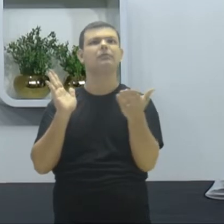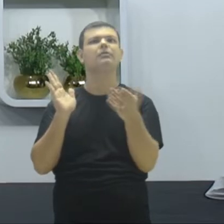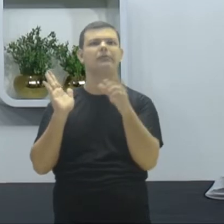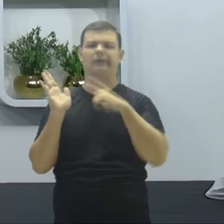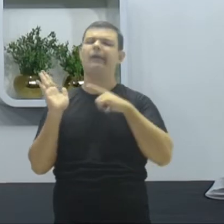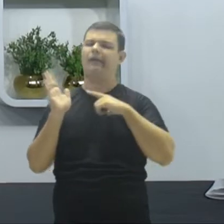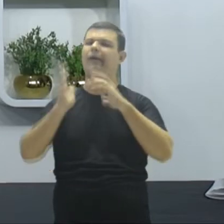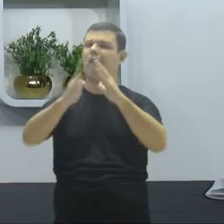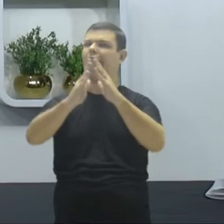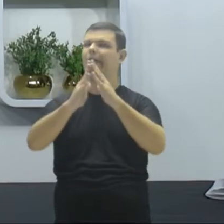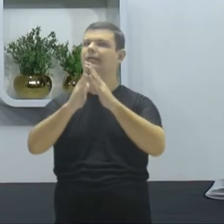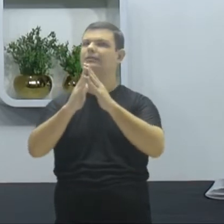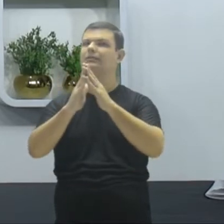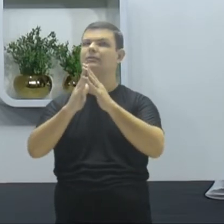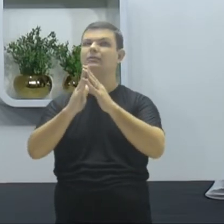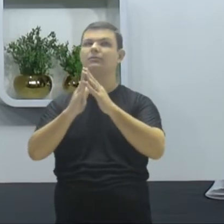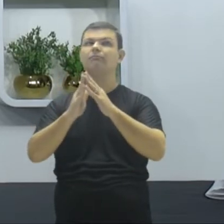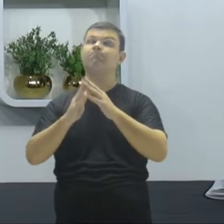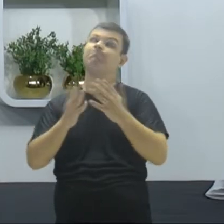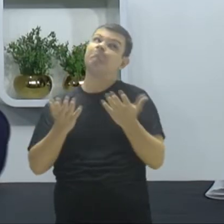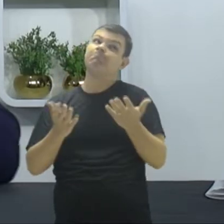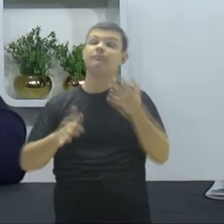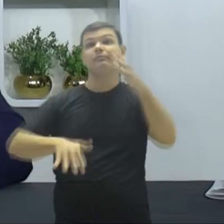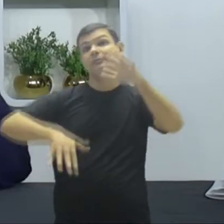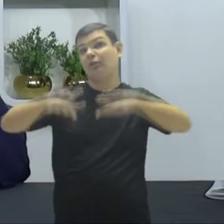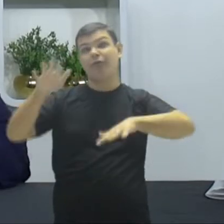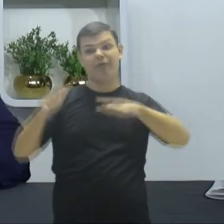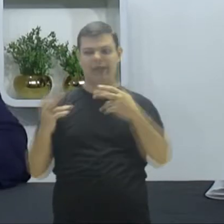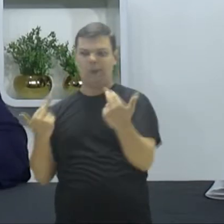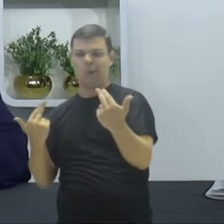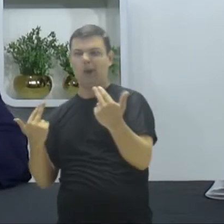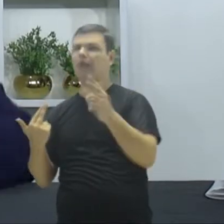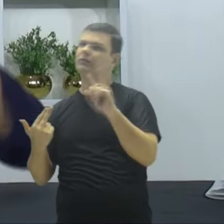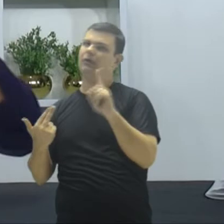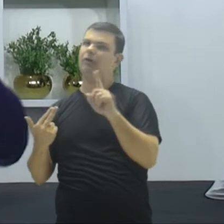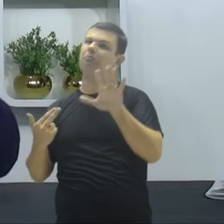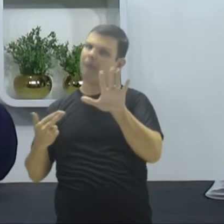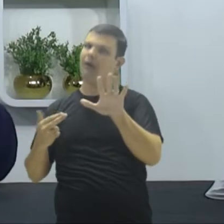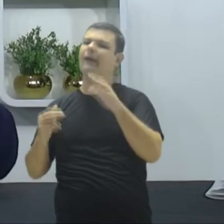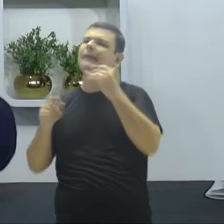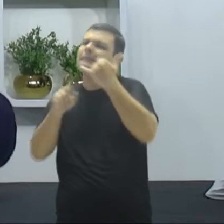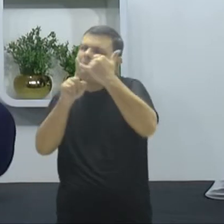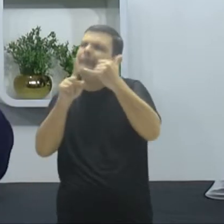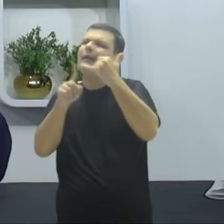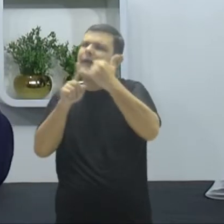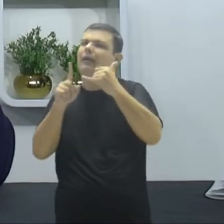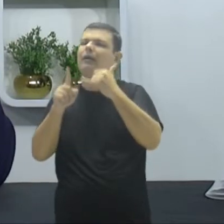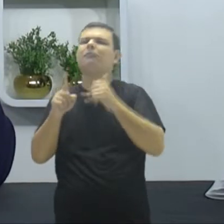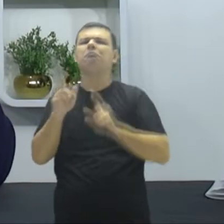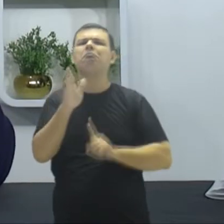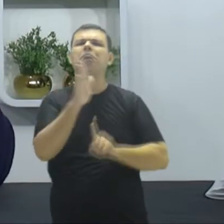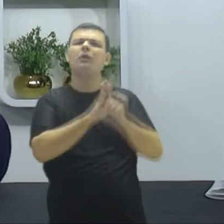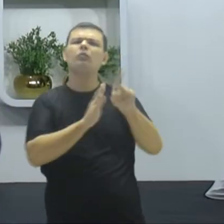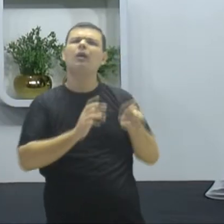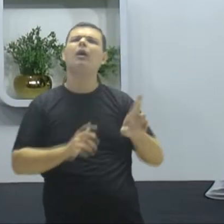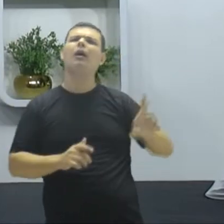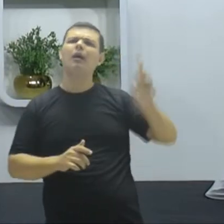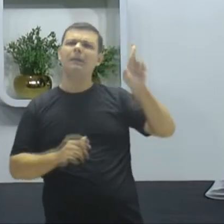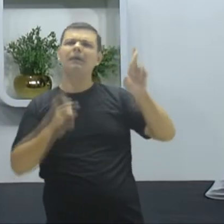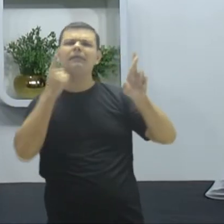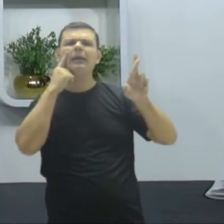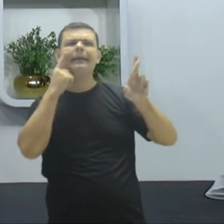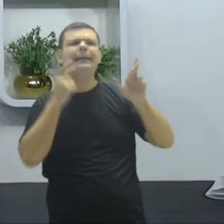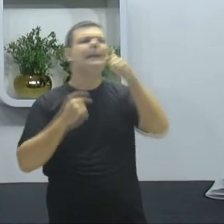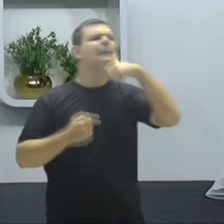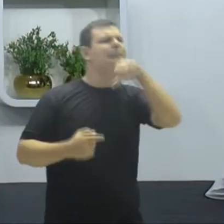um desse em casa. Talvez não seja igualzinho a este, mas você tem. Pergunte para o seu responsável. Mãe,